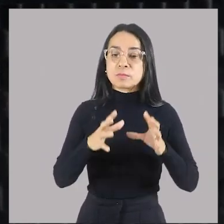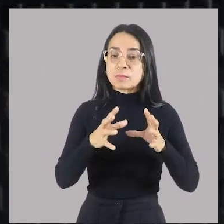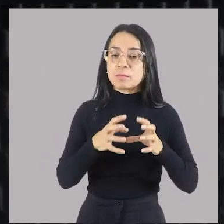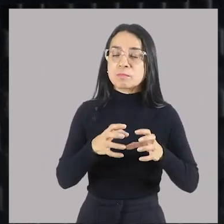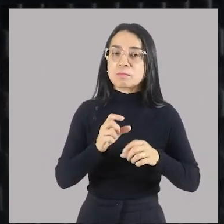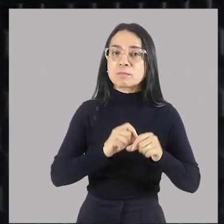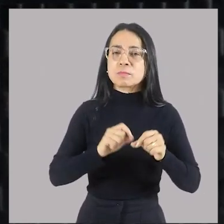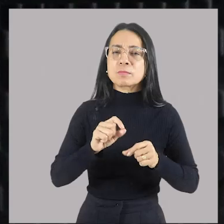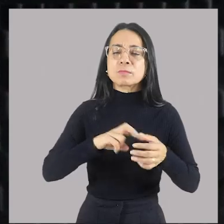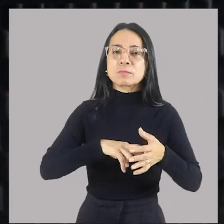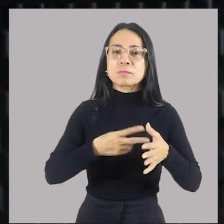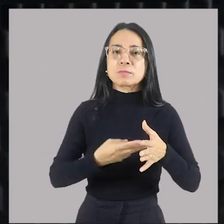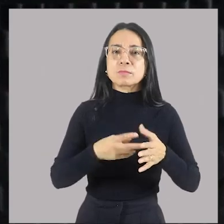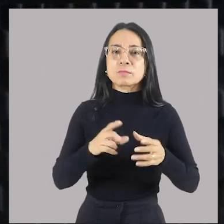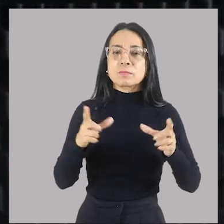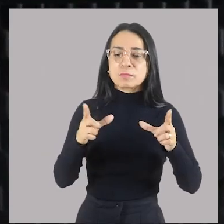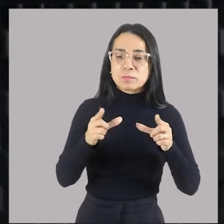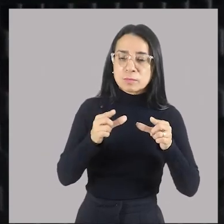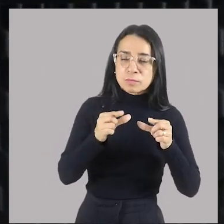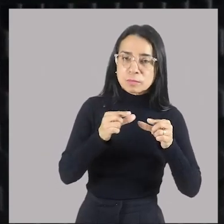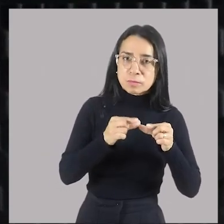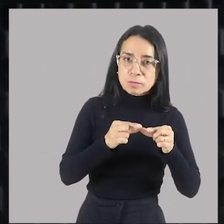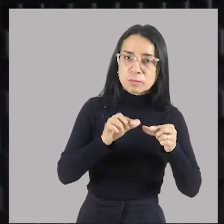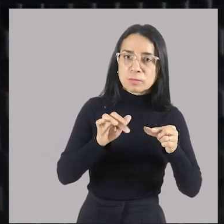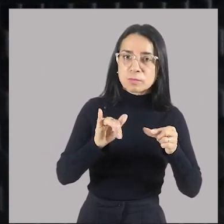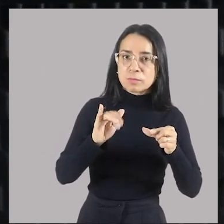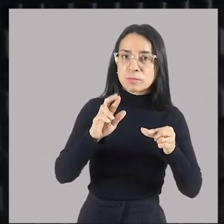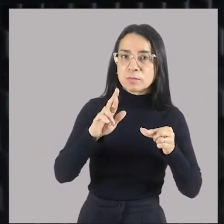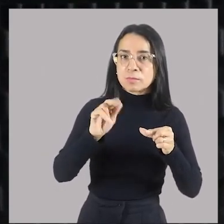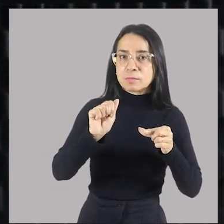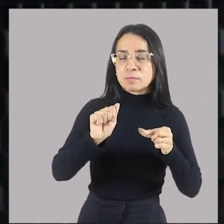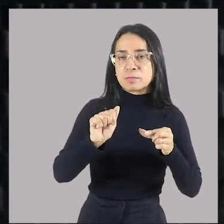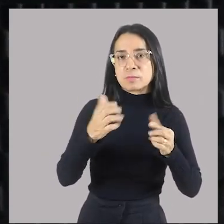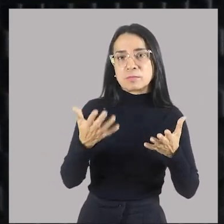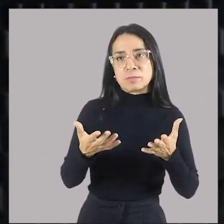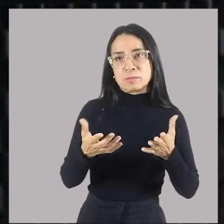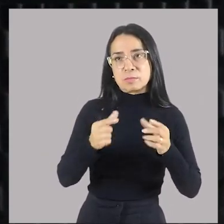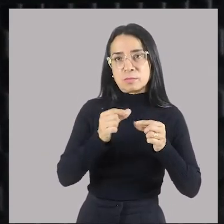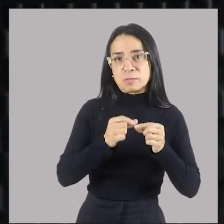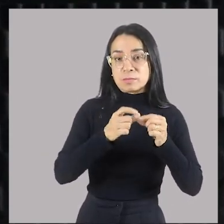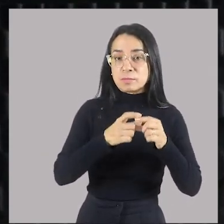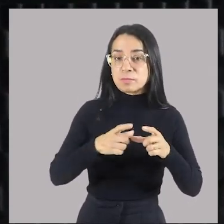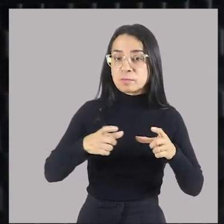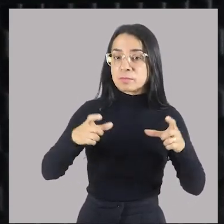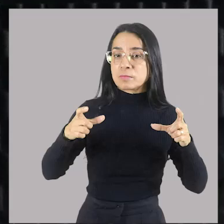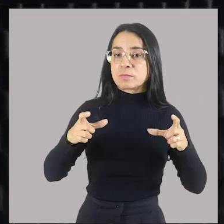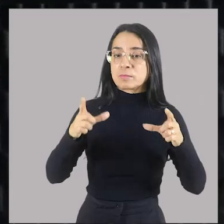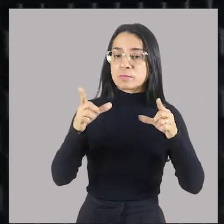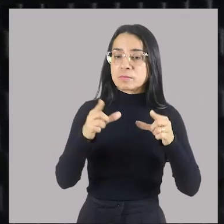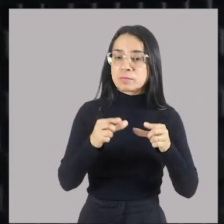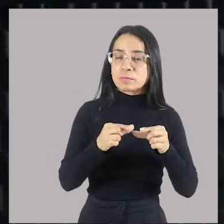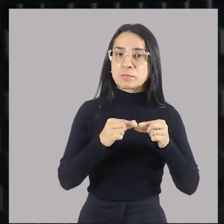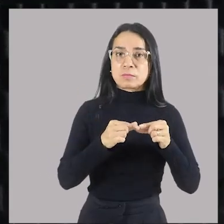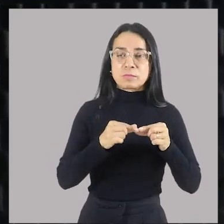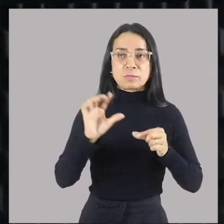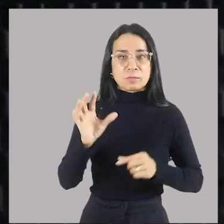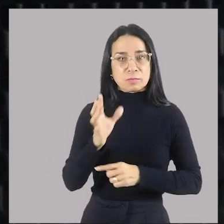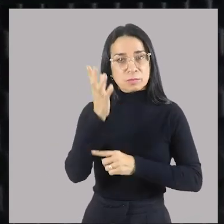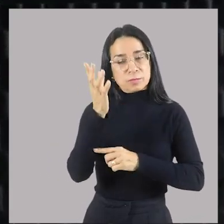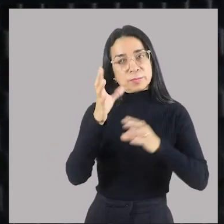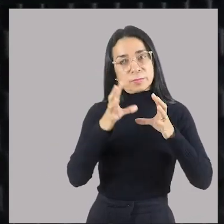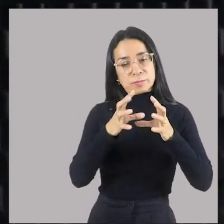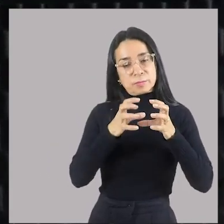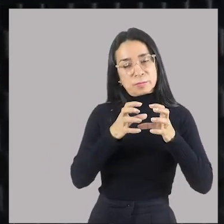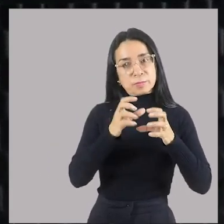contração nada mais é do que o encurtamento da fibra muscular. Então, a fibra muscular ela pode se alongar e se encurtar. Quando ocorre a